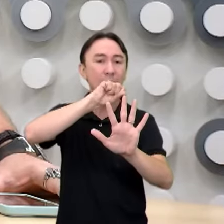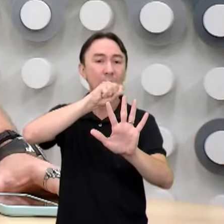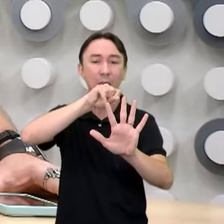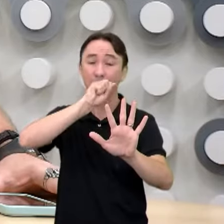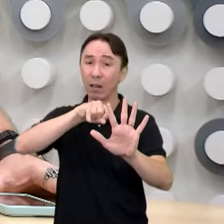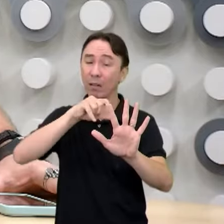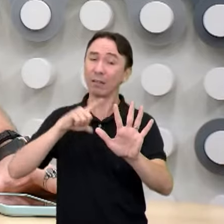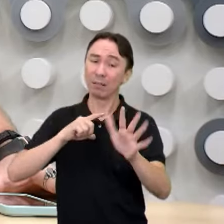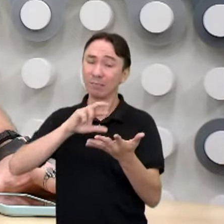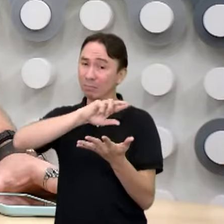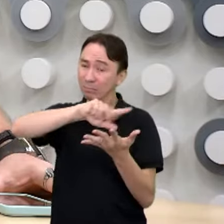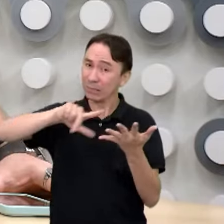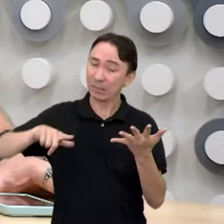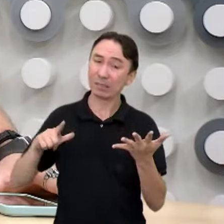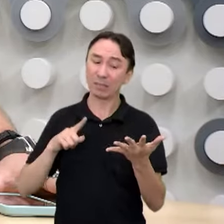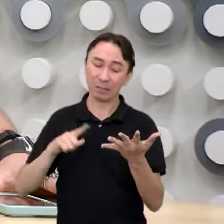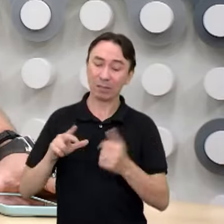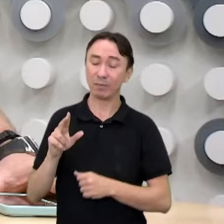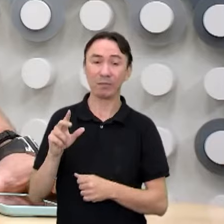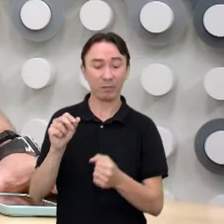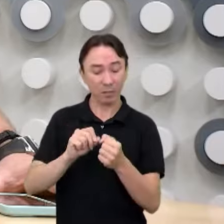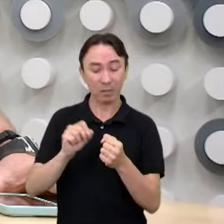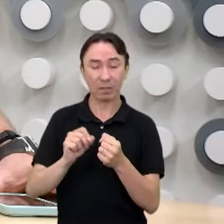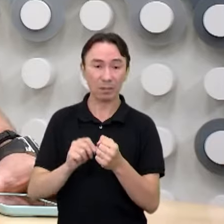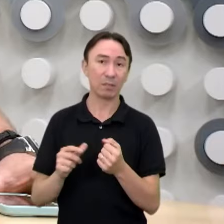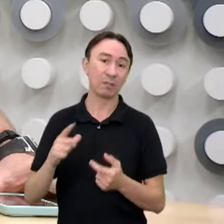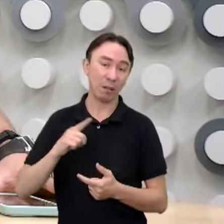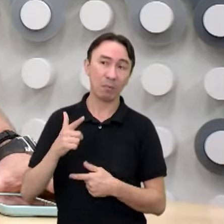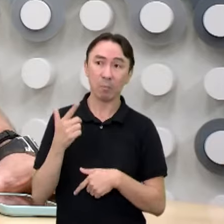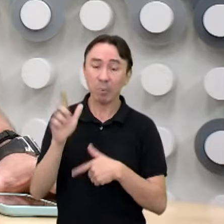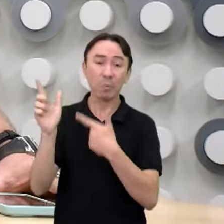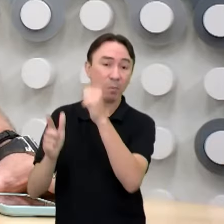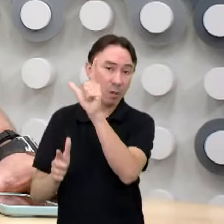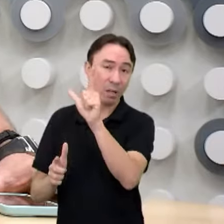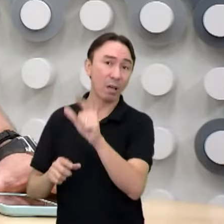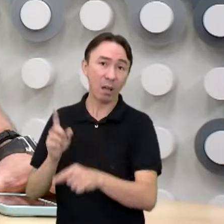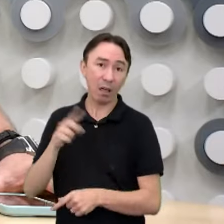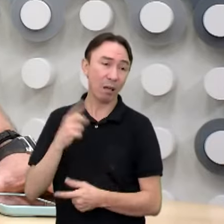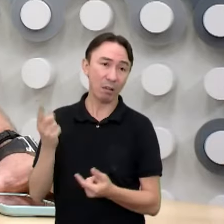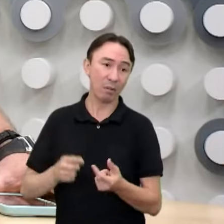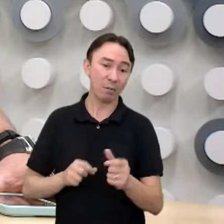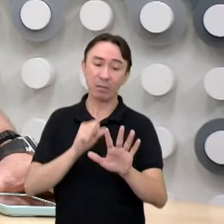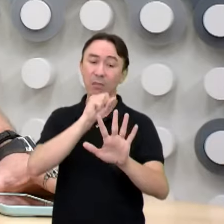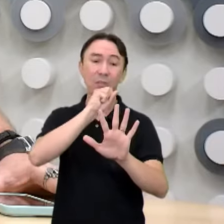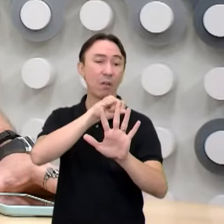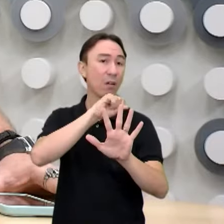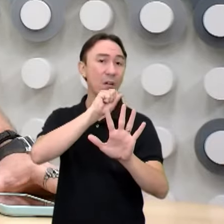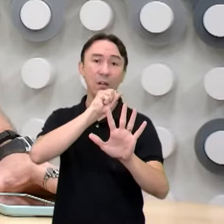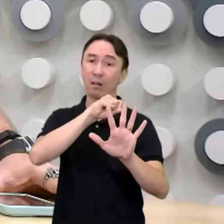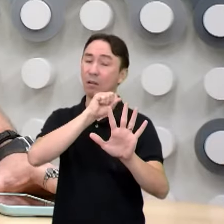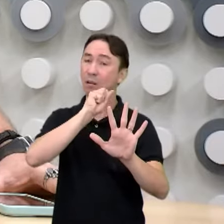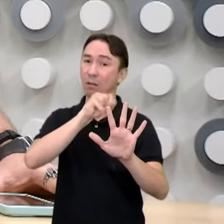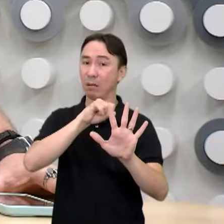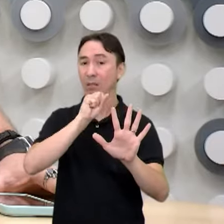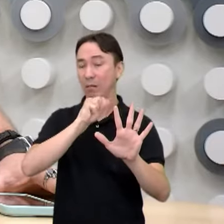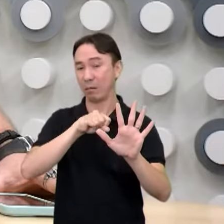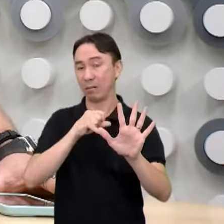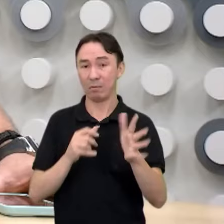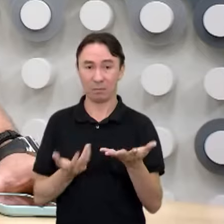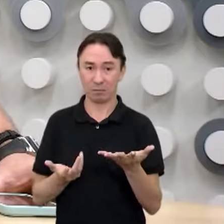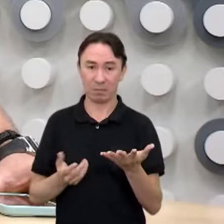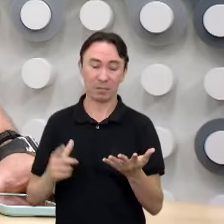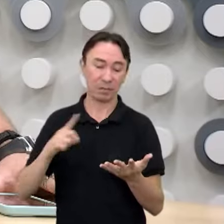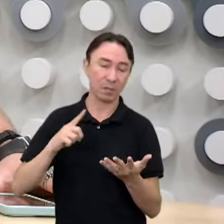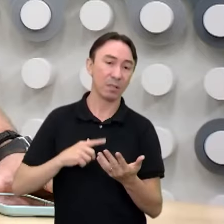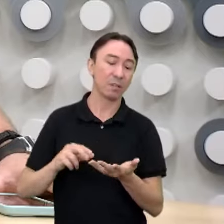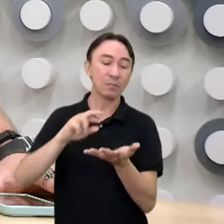são bem elaboradas em relação à outra, né? Por isso que nós chamamos de teoria, né? Porque é um estudo feito aí por um cientista ou